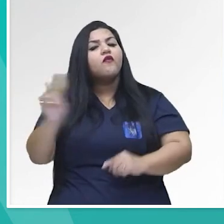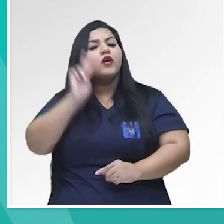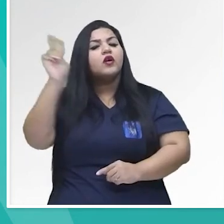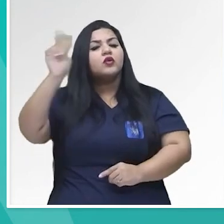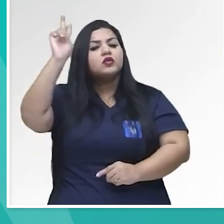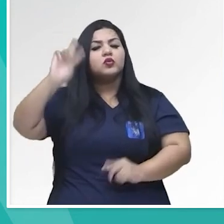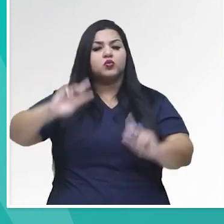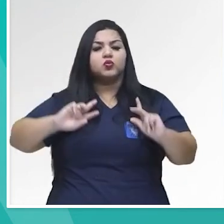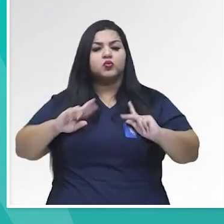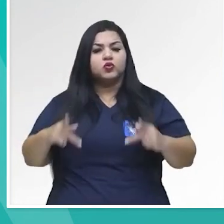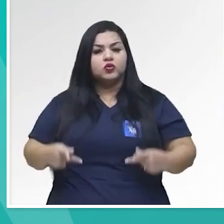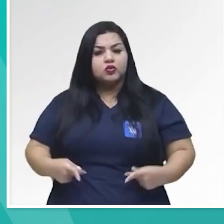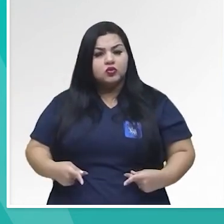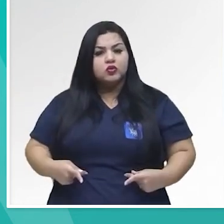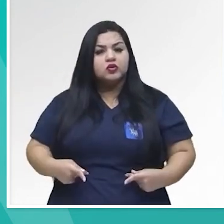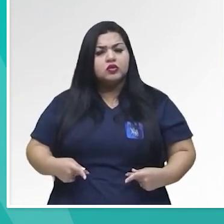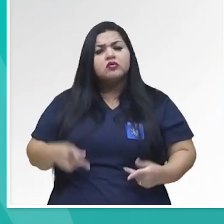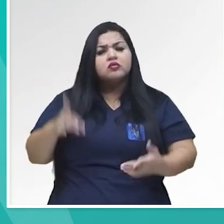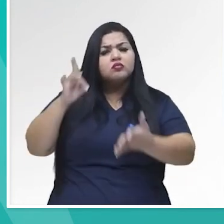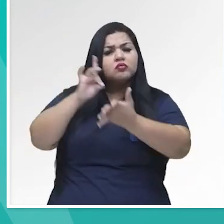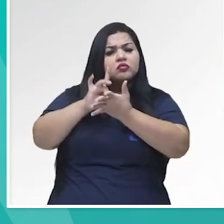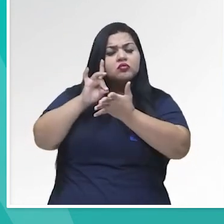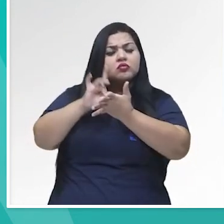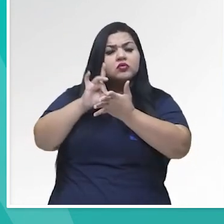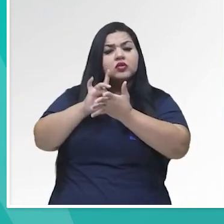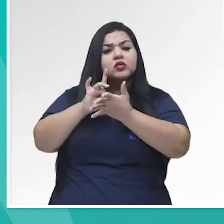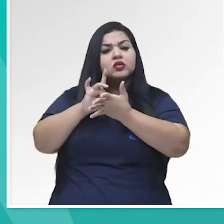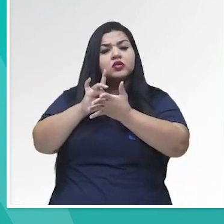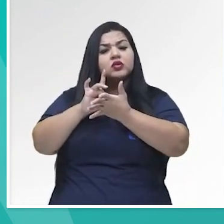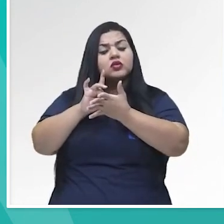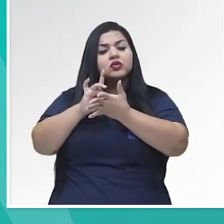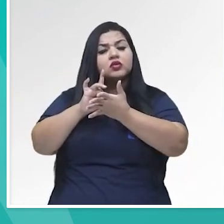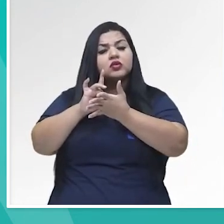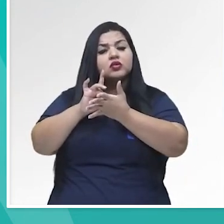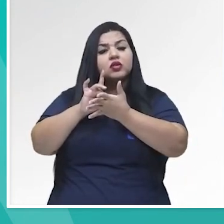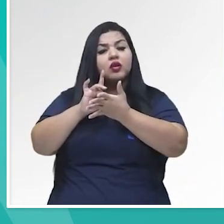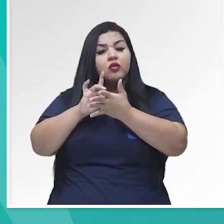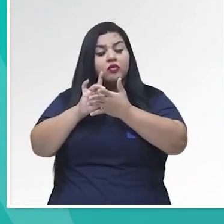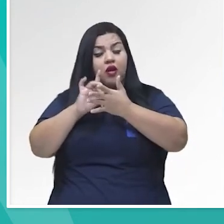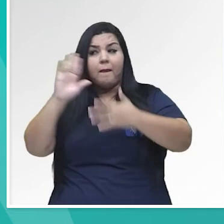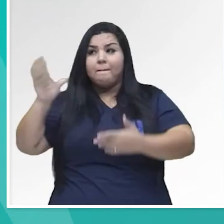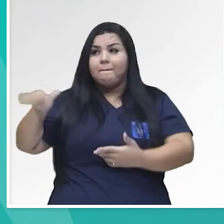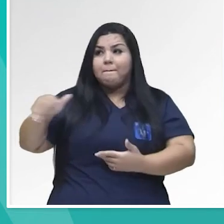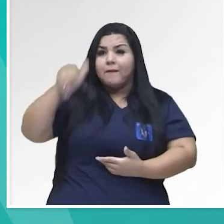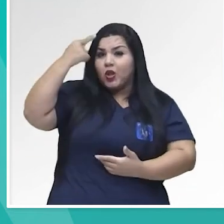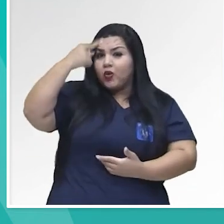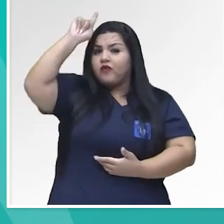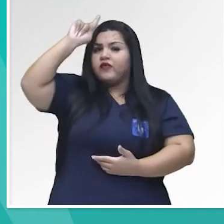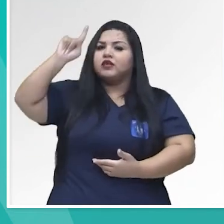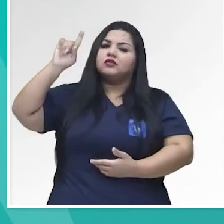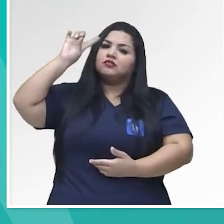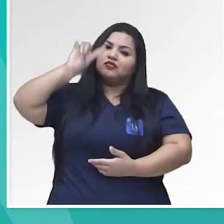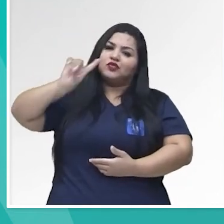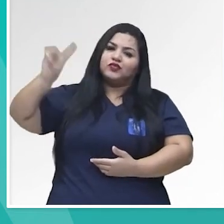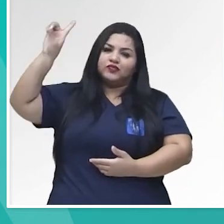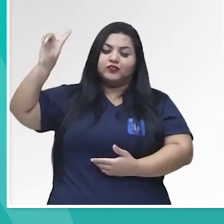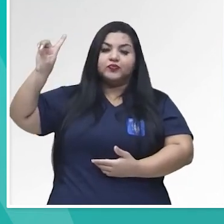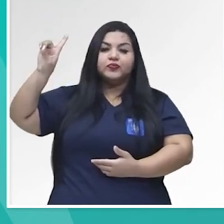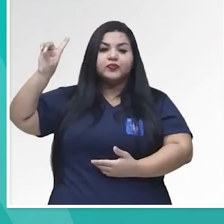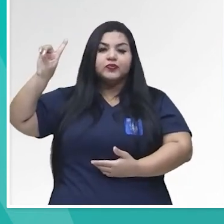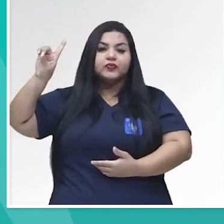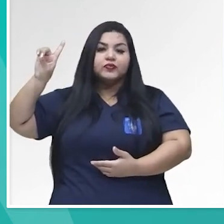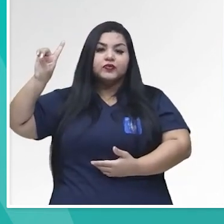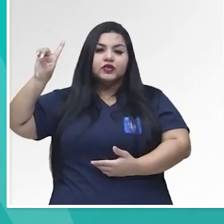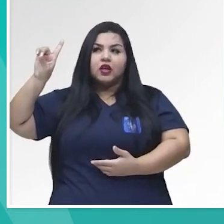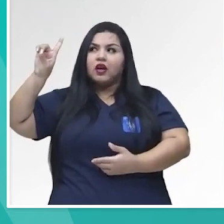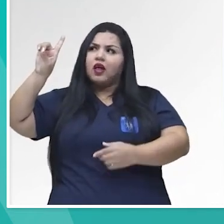humano, que, na verdade, o ser humano vai ser a criação privilegiada de Deus. E isso, gente, vai ser, de certa